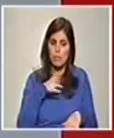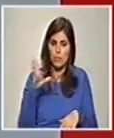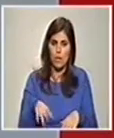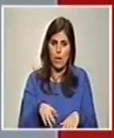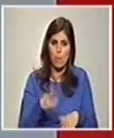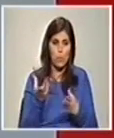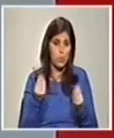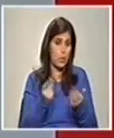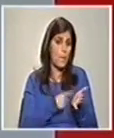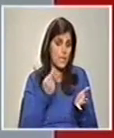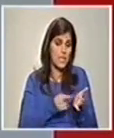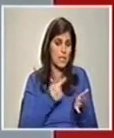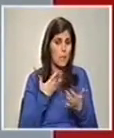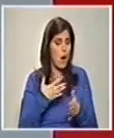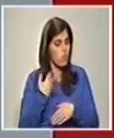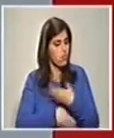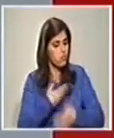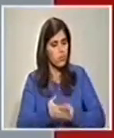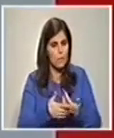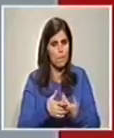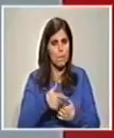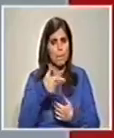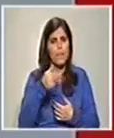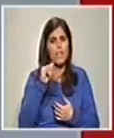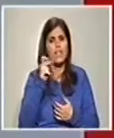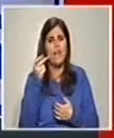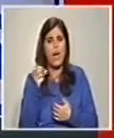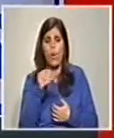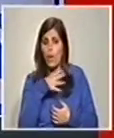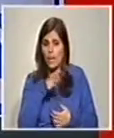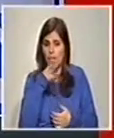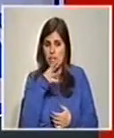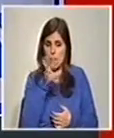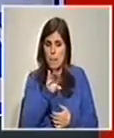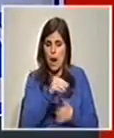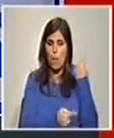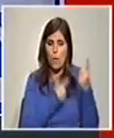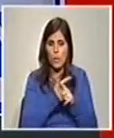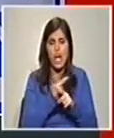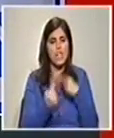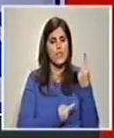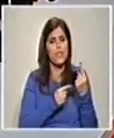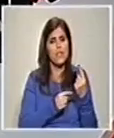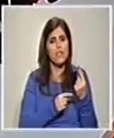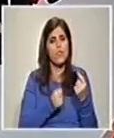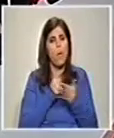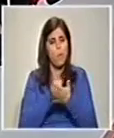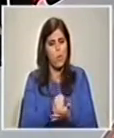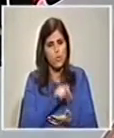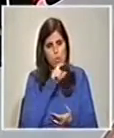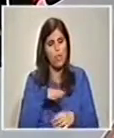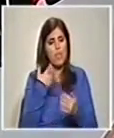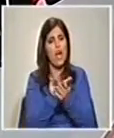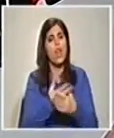absolutamente não é? Necessária, mas que está a funcionar. O Tiago alguma coisa? Ah, sim, estava a dizer que muitas vezes os contributos que as empresas podem dar a estes novos